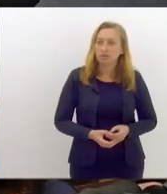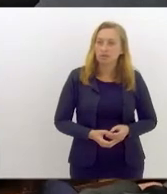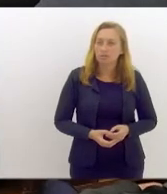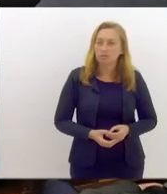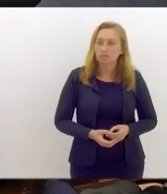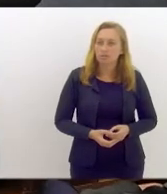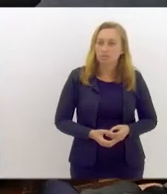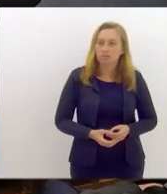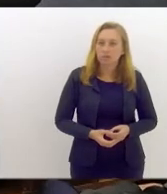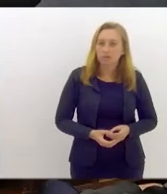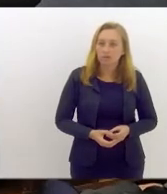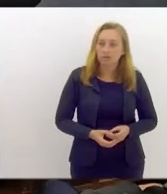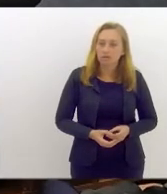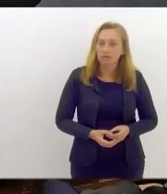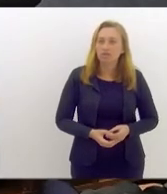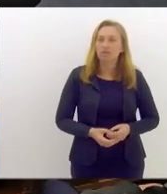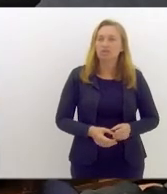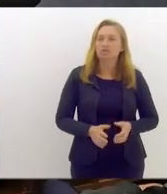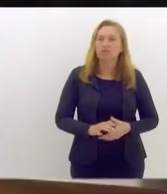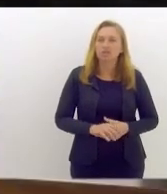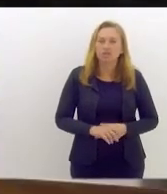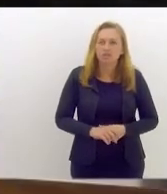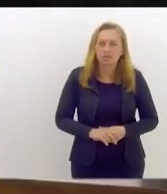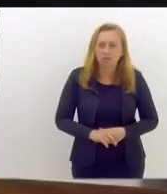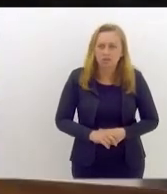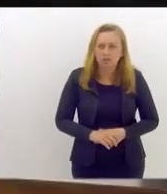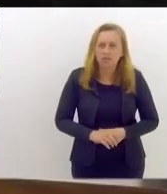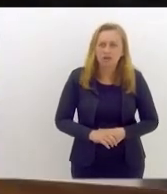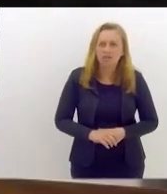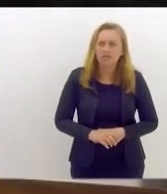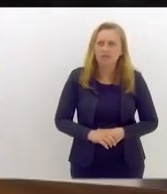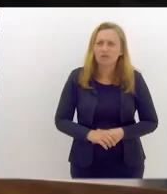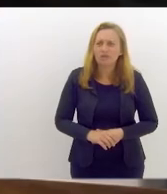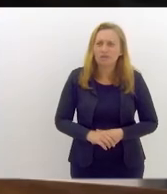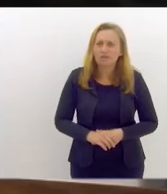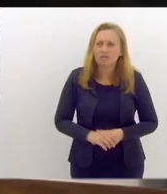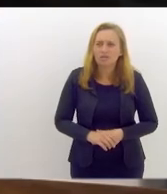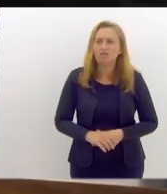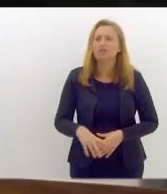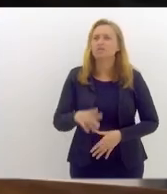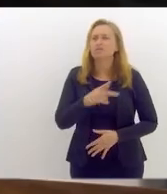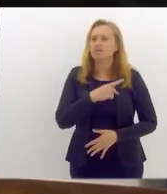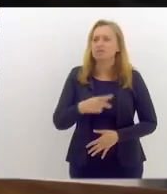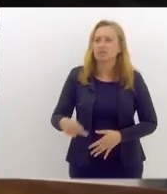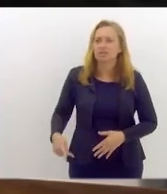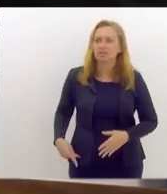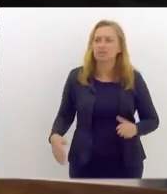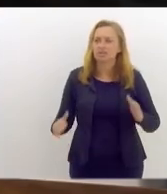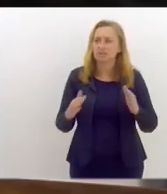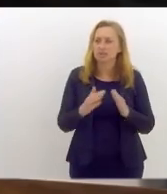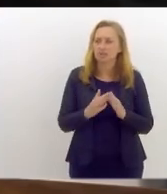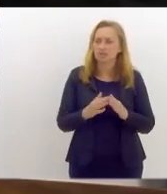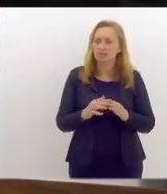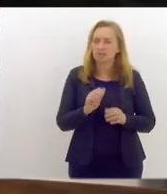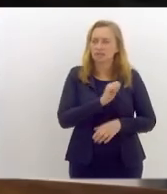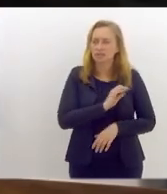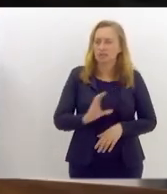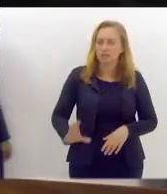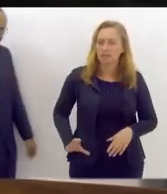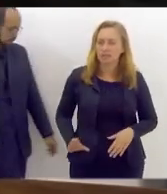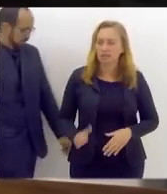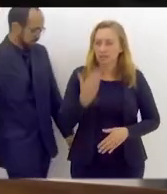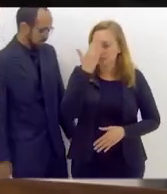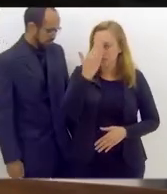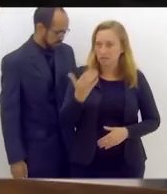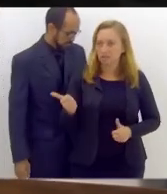Excelentíssimo Senhor André Ceciliano digníssimo deputado estadual e Presidente desta casa Legislativa aqui agradeço